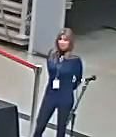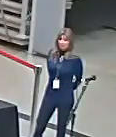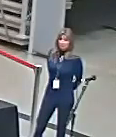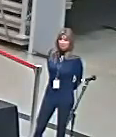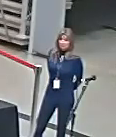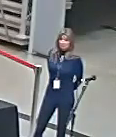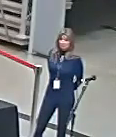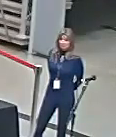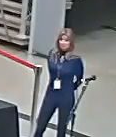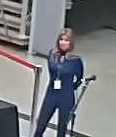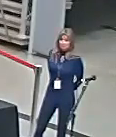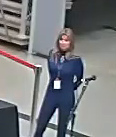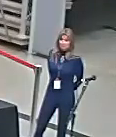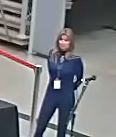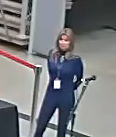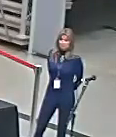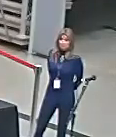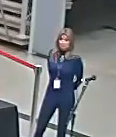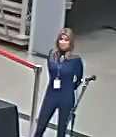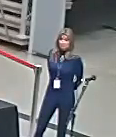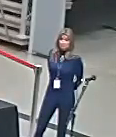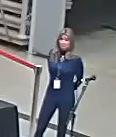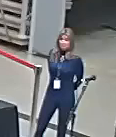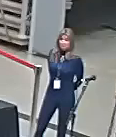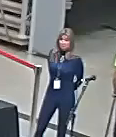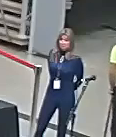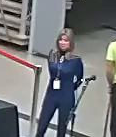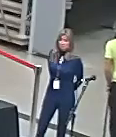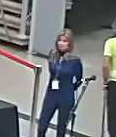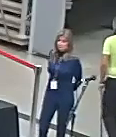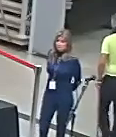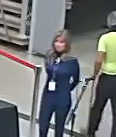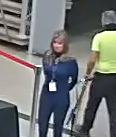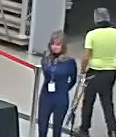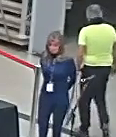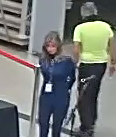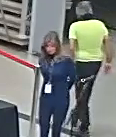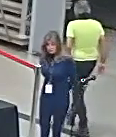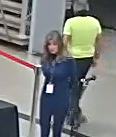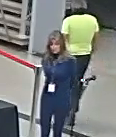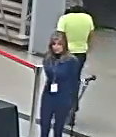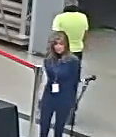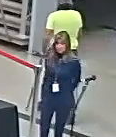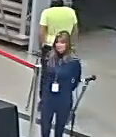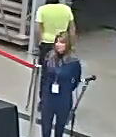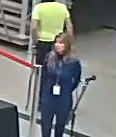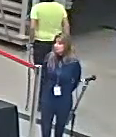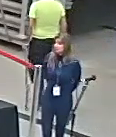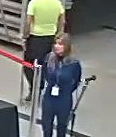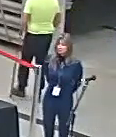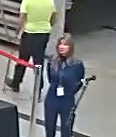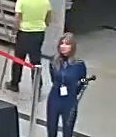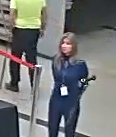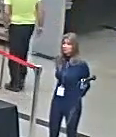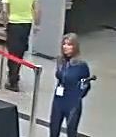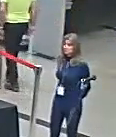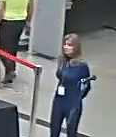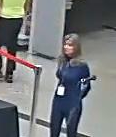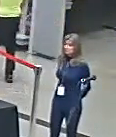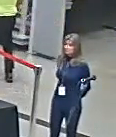a pessoa empresa não valoriza o funcionário para